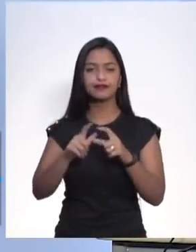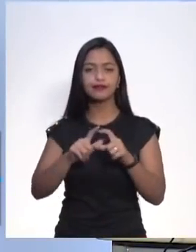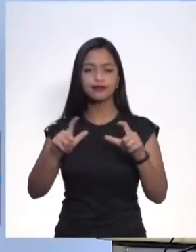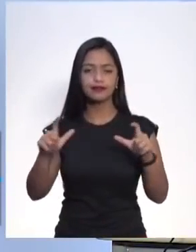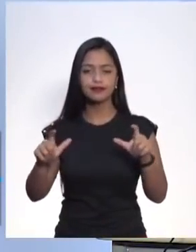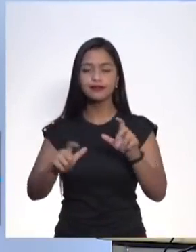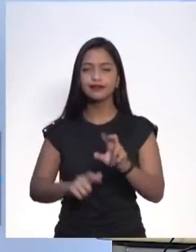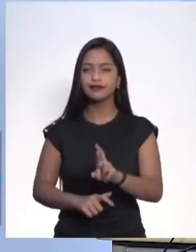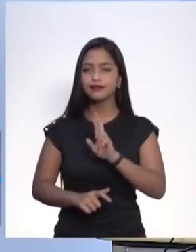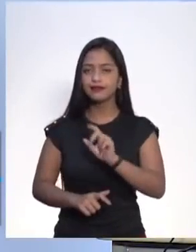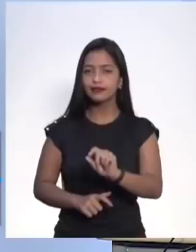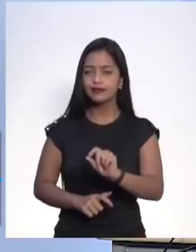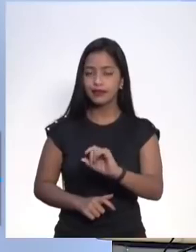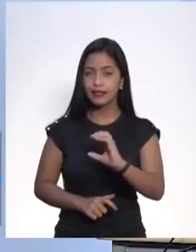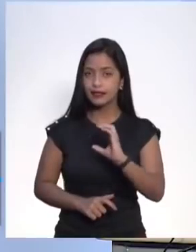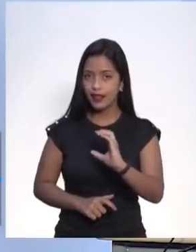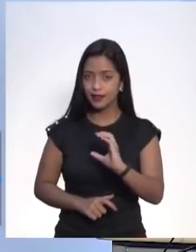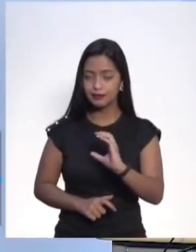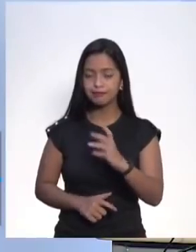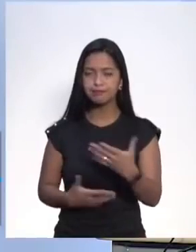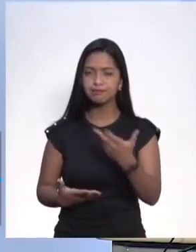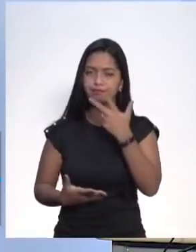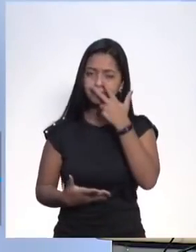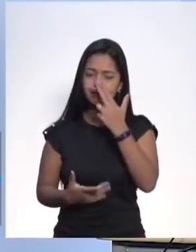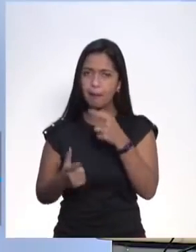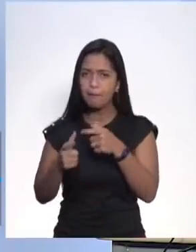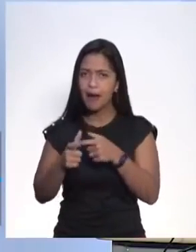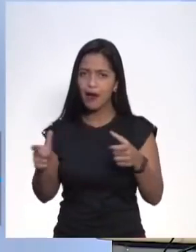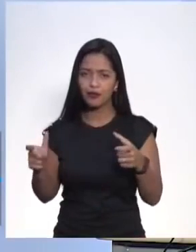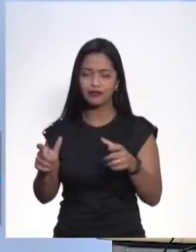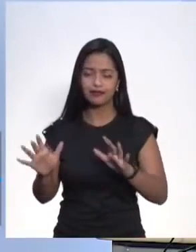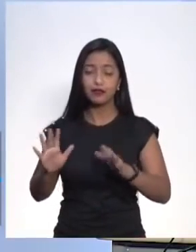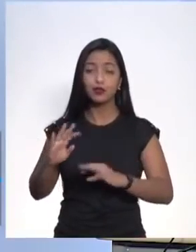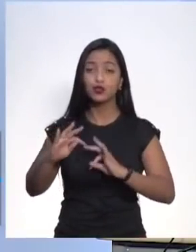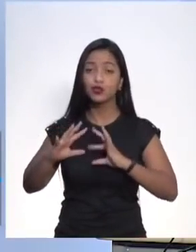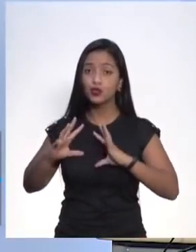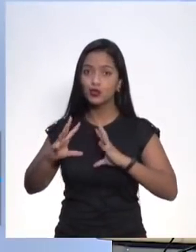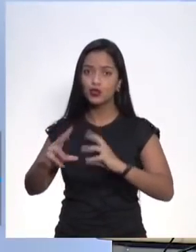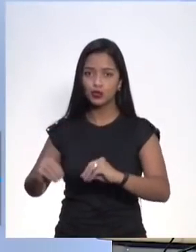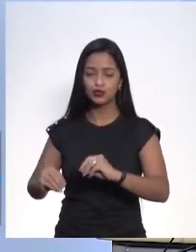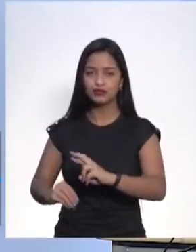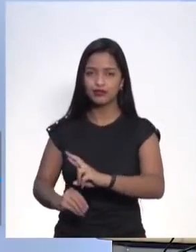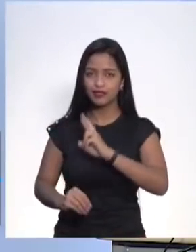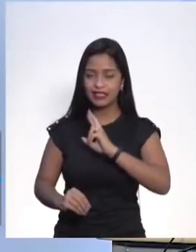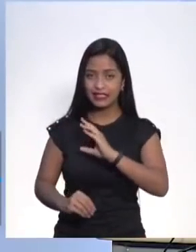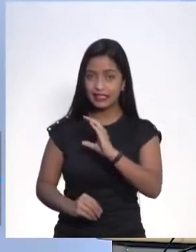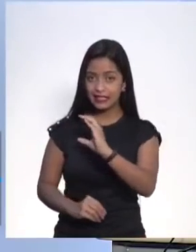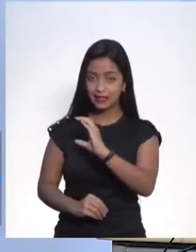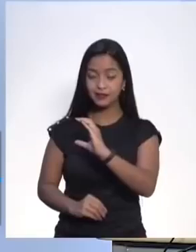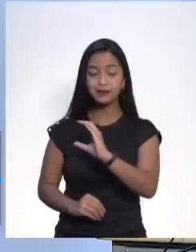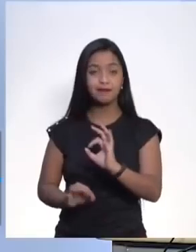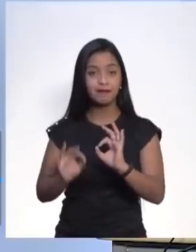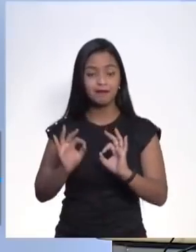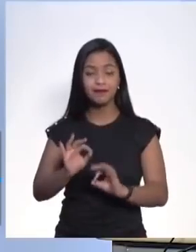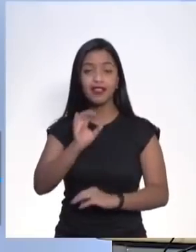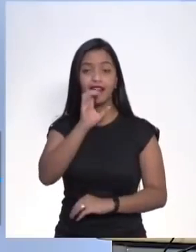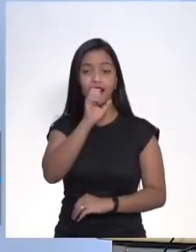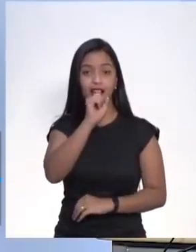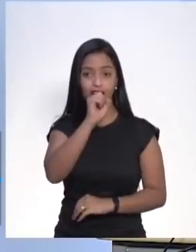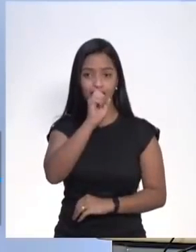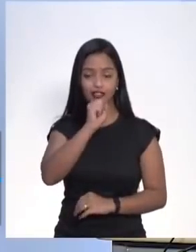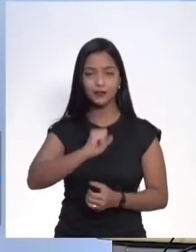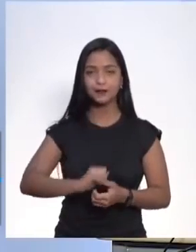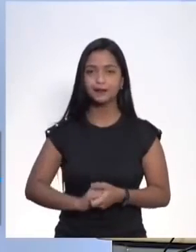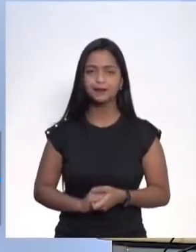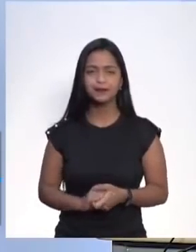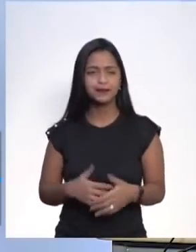colocou, né, a questão da C, acredito que não só a maioria, acho que todos aí colocaram a questão do C, que é o polígono laranja. A